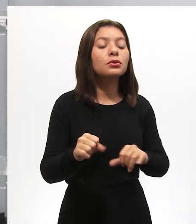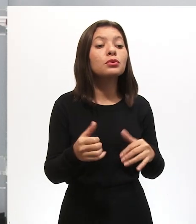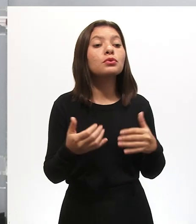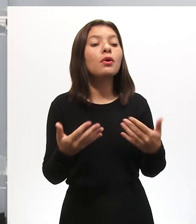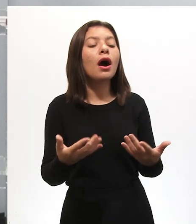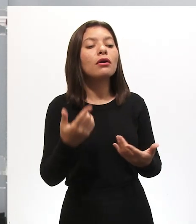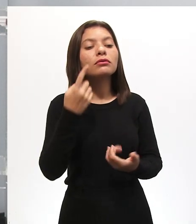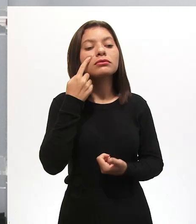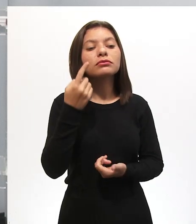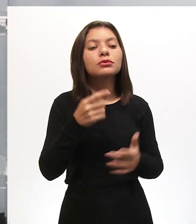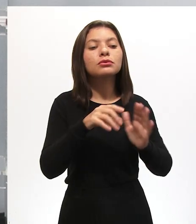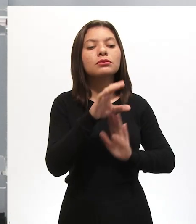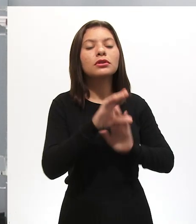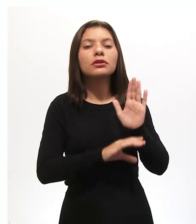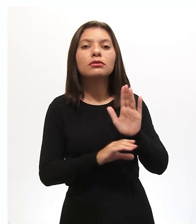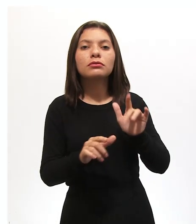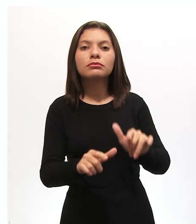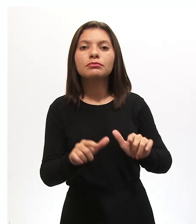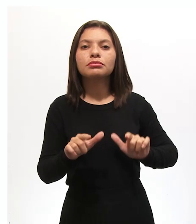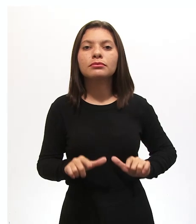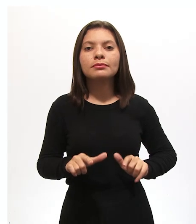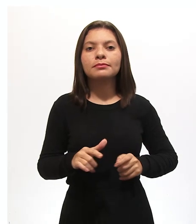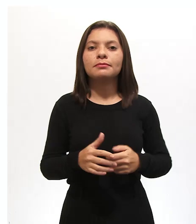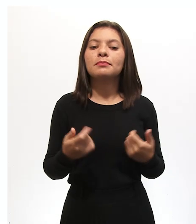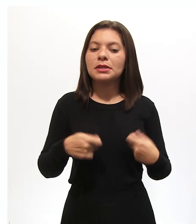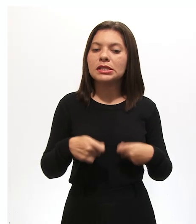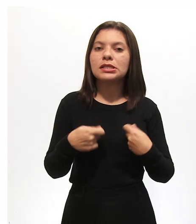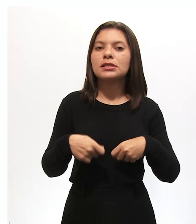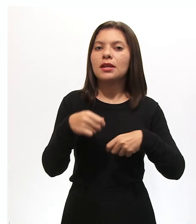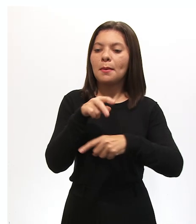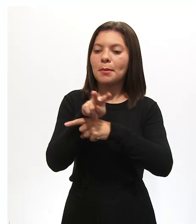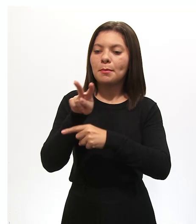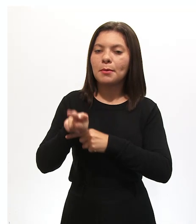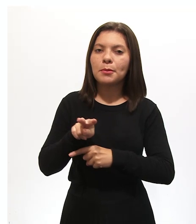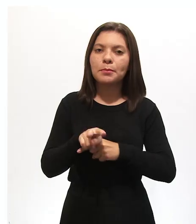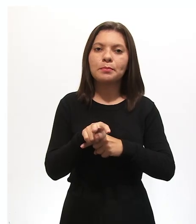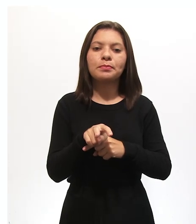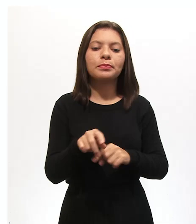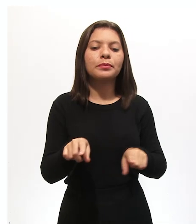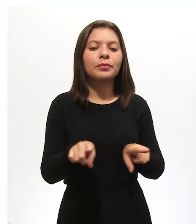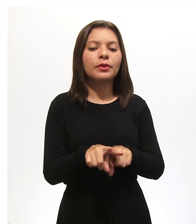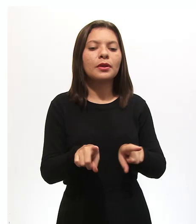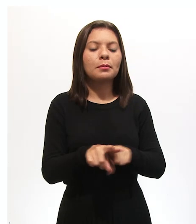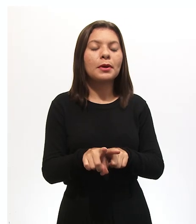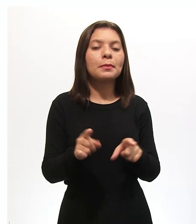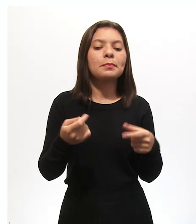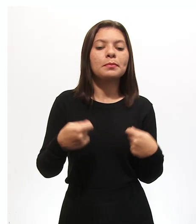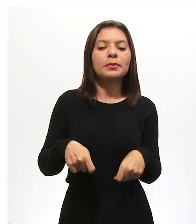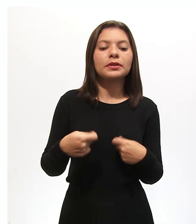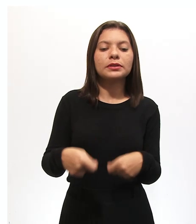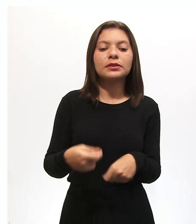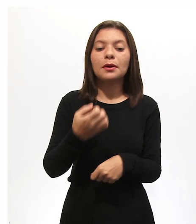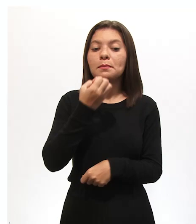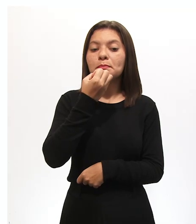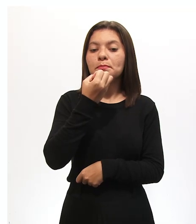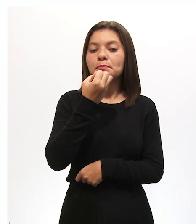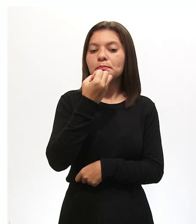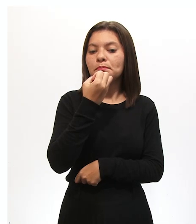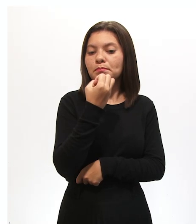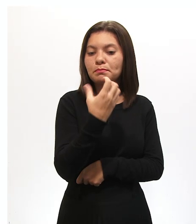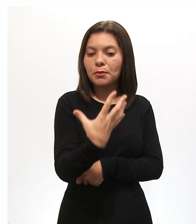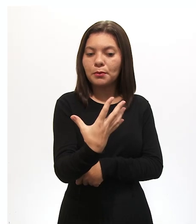precisa ser checada, conferida, tá? A instituição só amplia vagas se tiver bom desempenho regulatório.